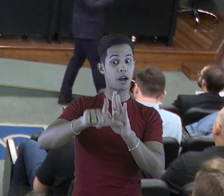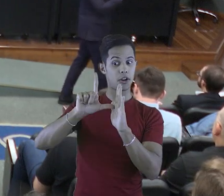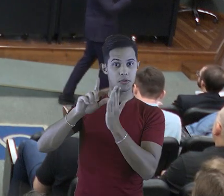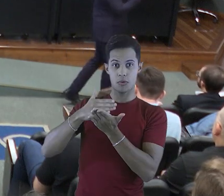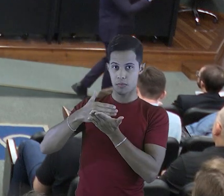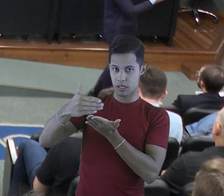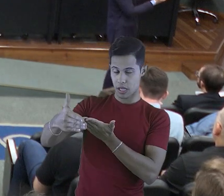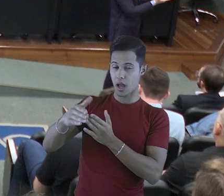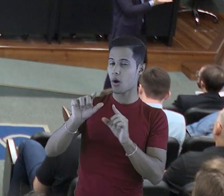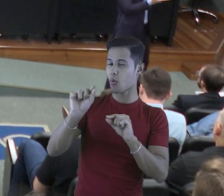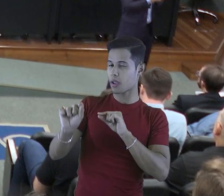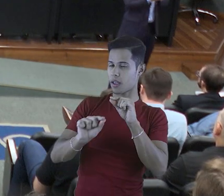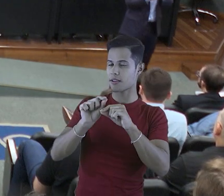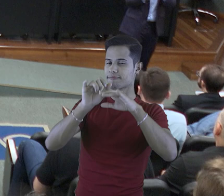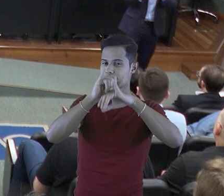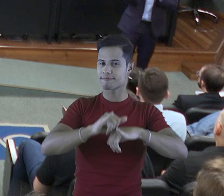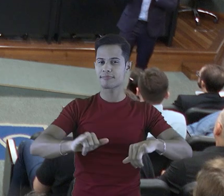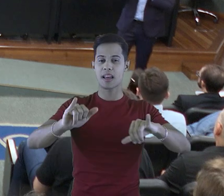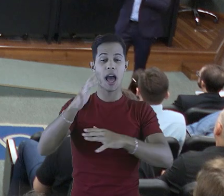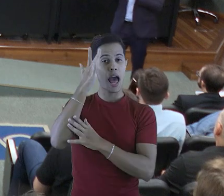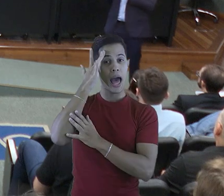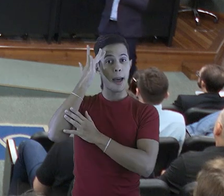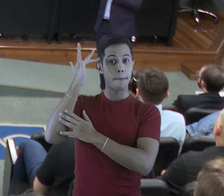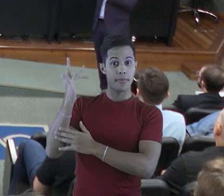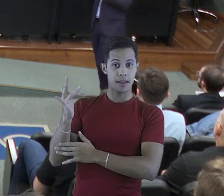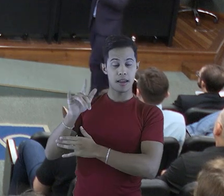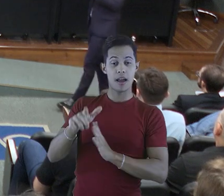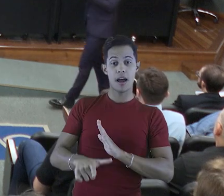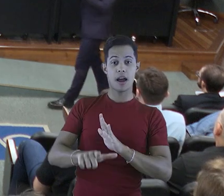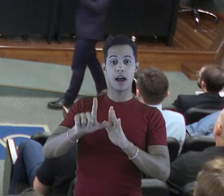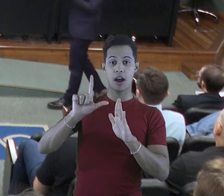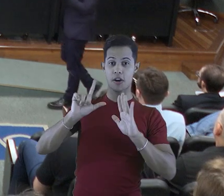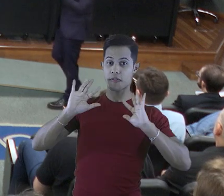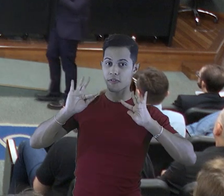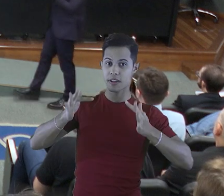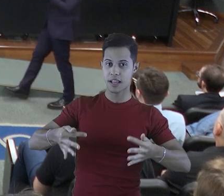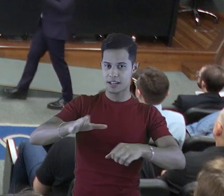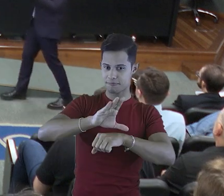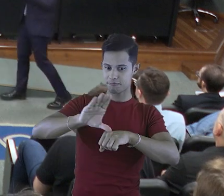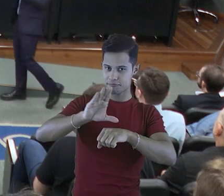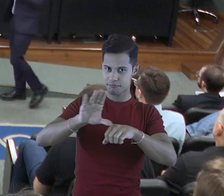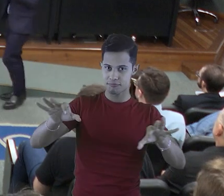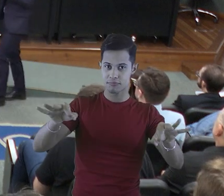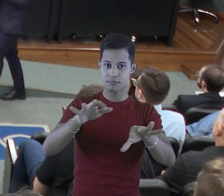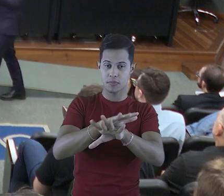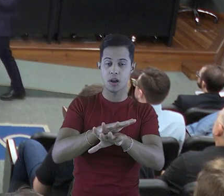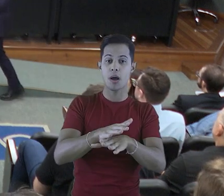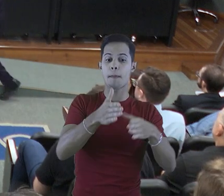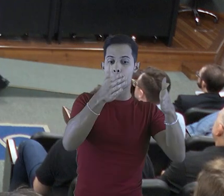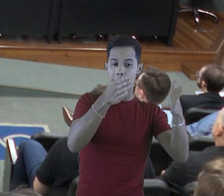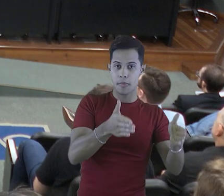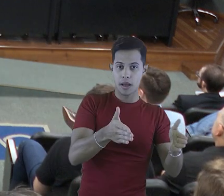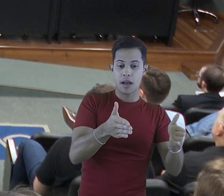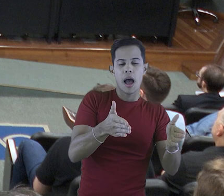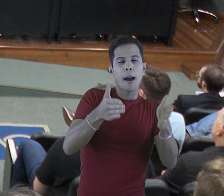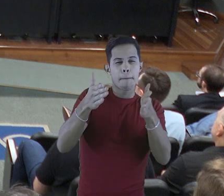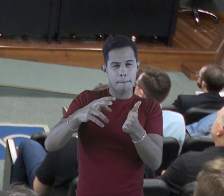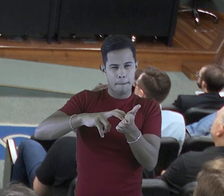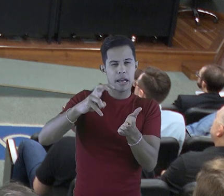papo, amanhã, antes de nós finalizarmos, muito provavelmente no segundo período da manhã,